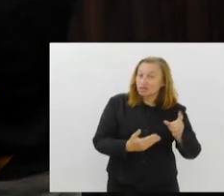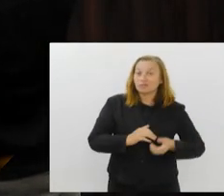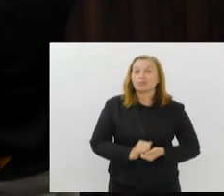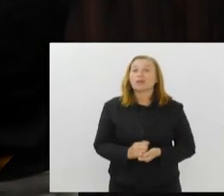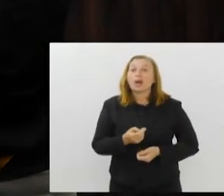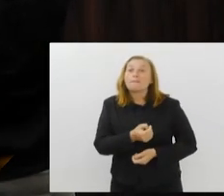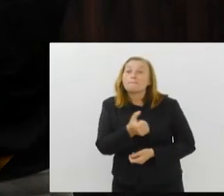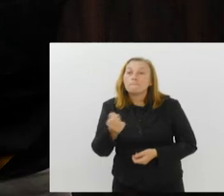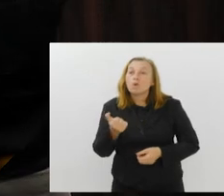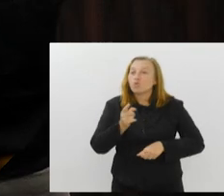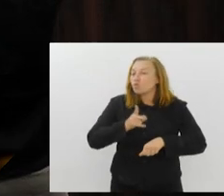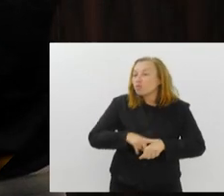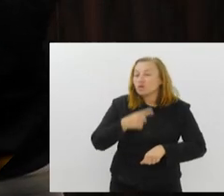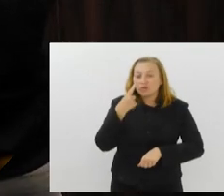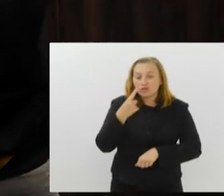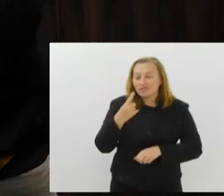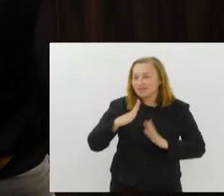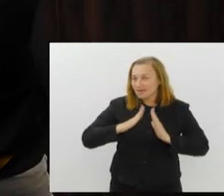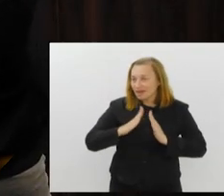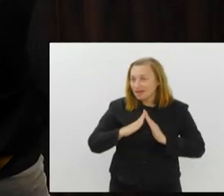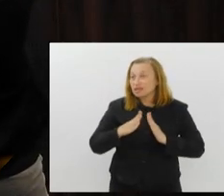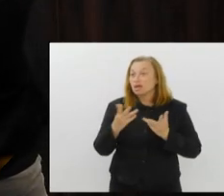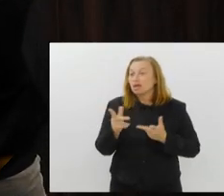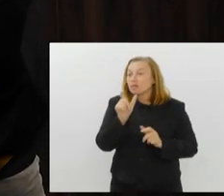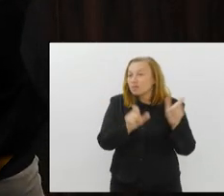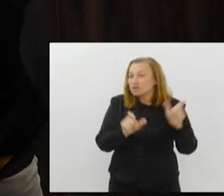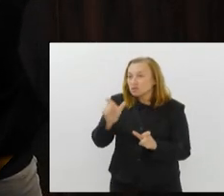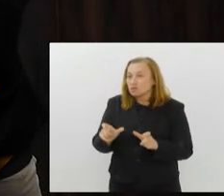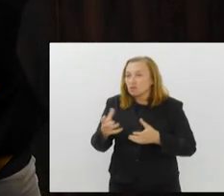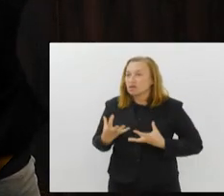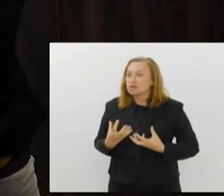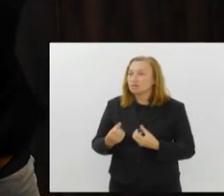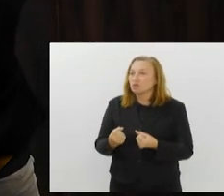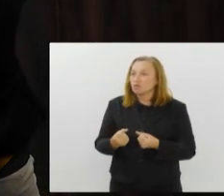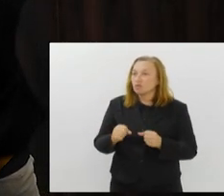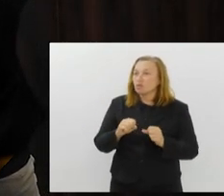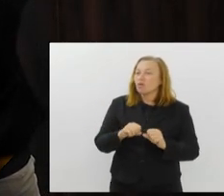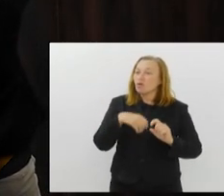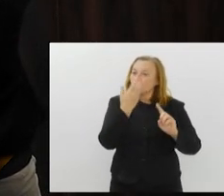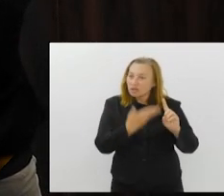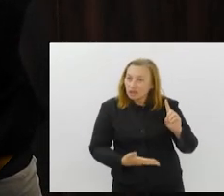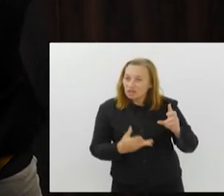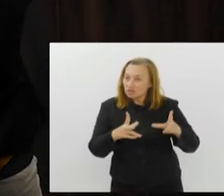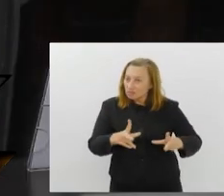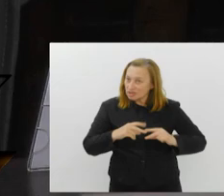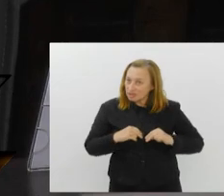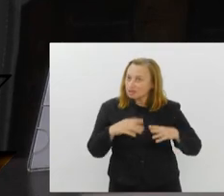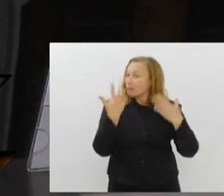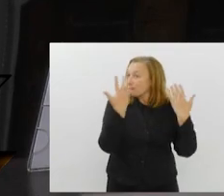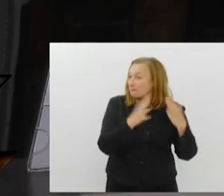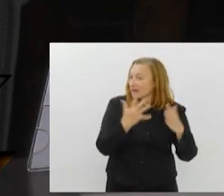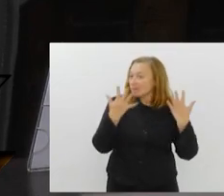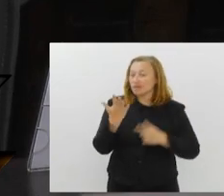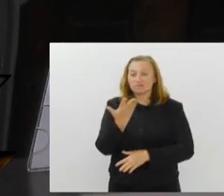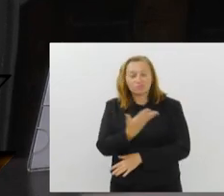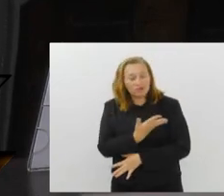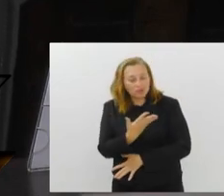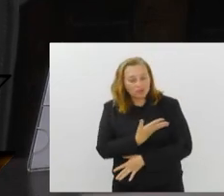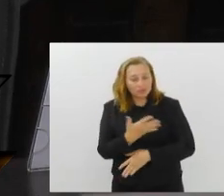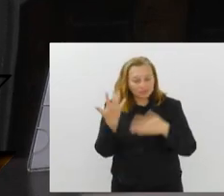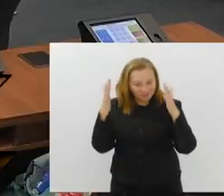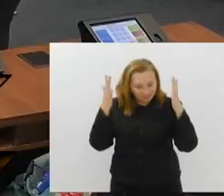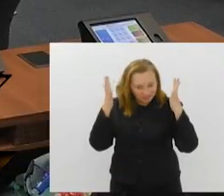poucas vezes eu vi nesta casa pessoas receberem uma homenagem de forma tão merecida Parabéns meu